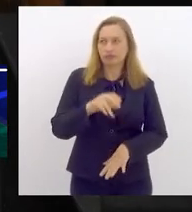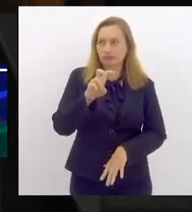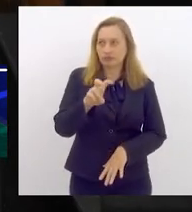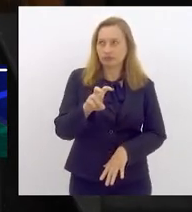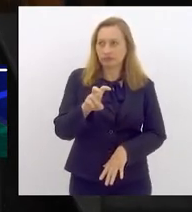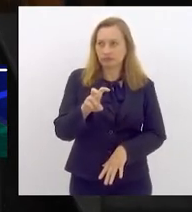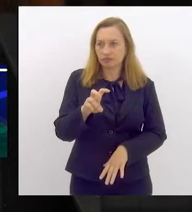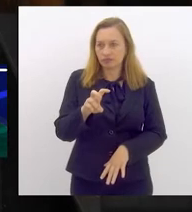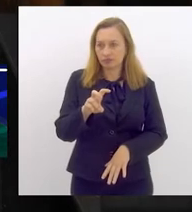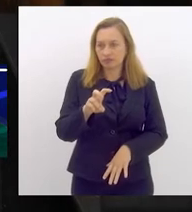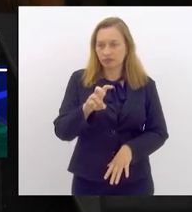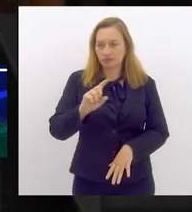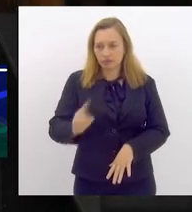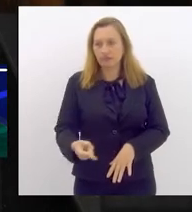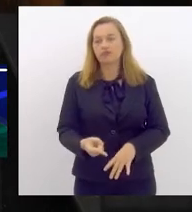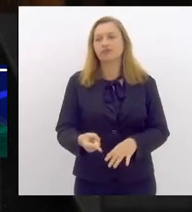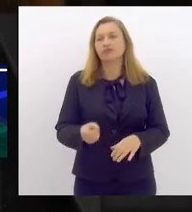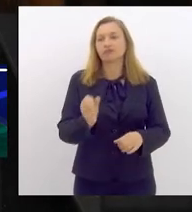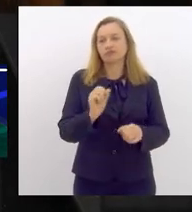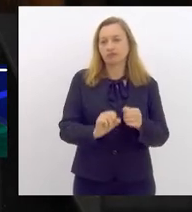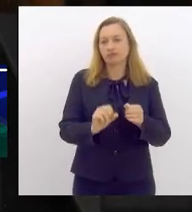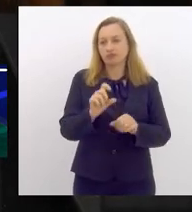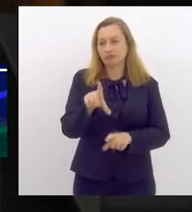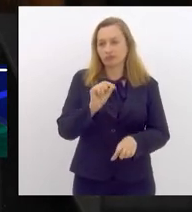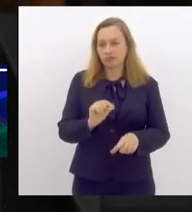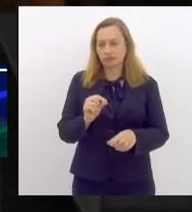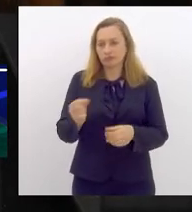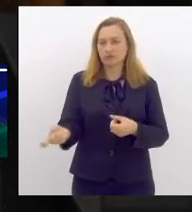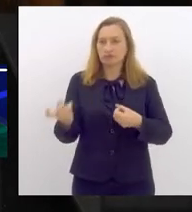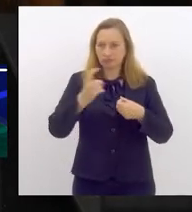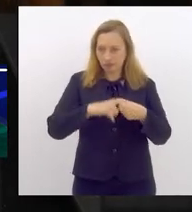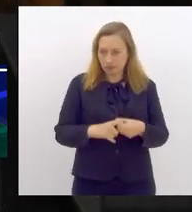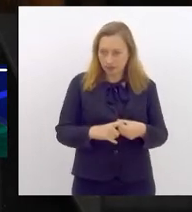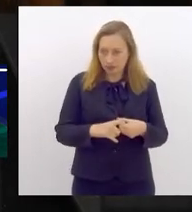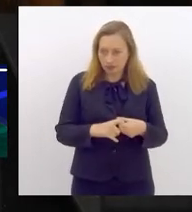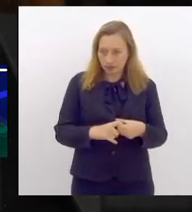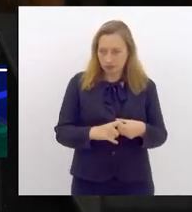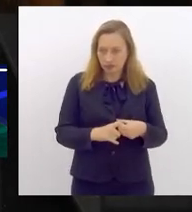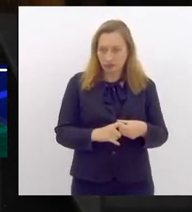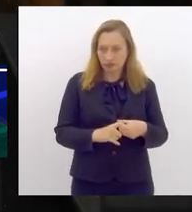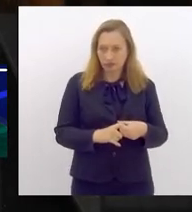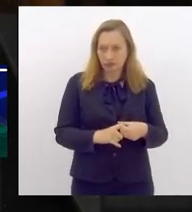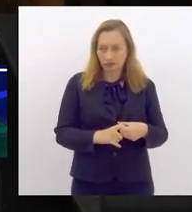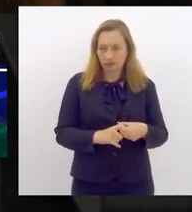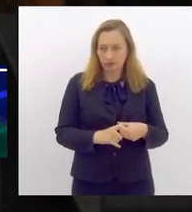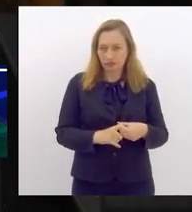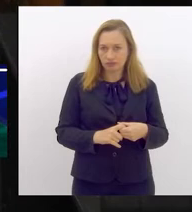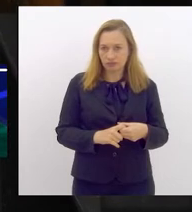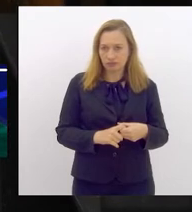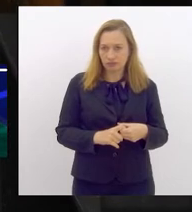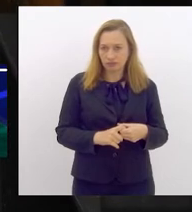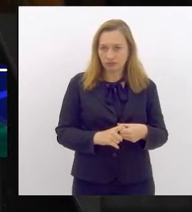5 que fariam 5.000 que fariam essa opção de retornar é para ser